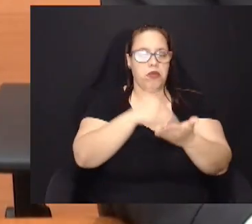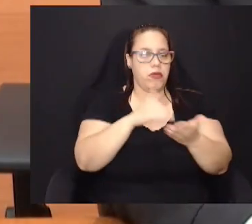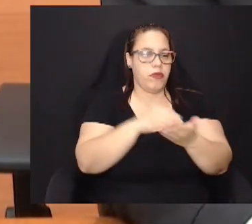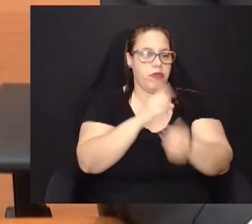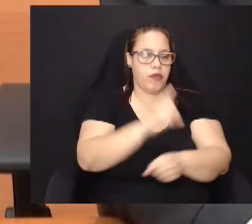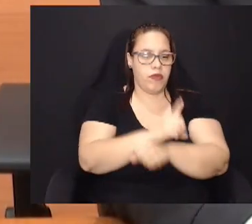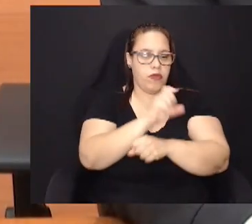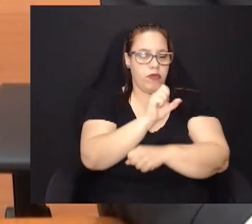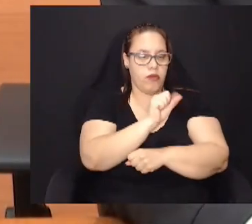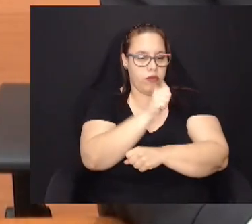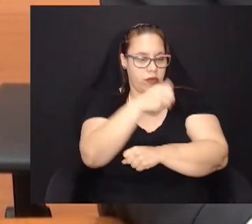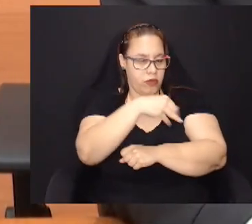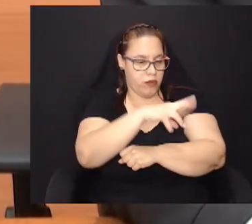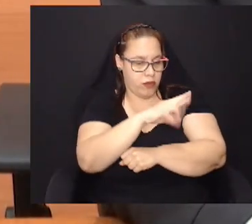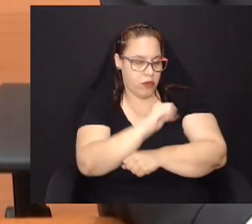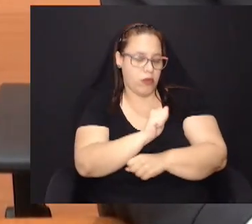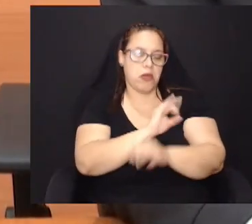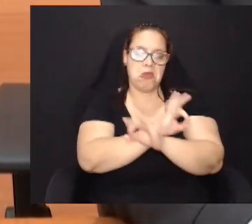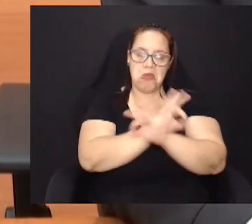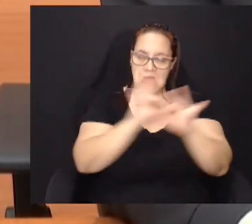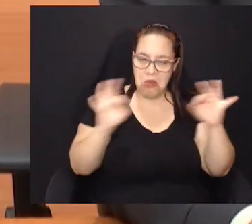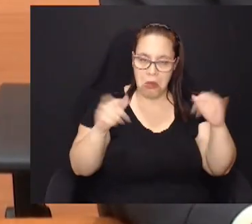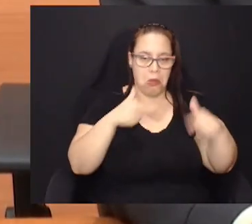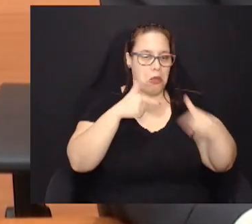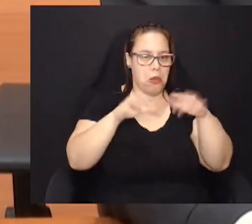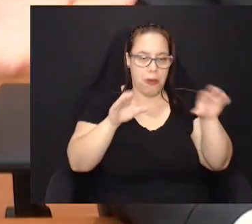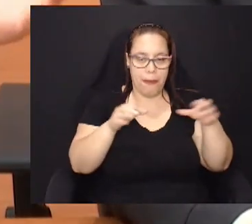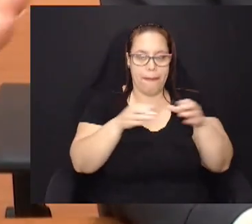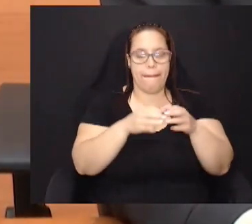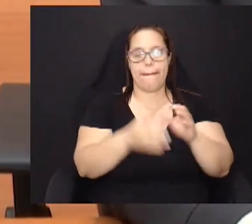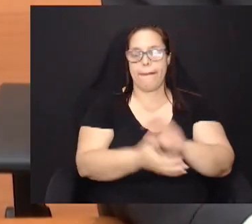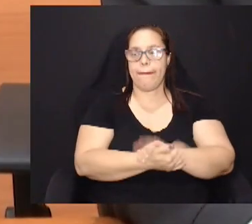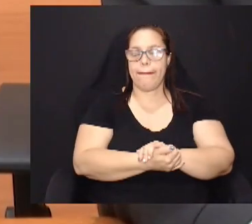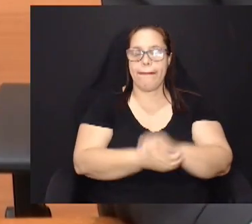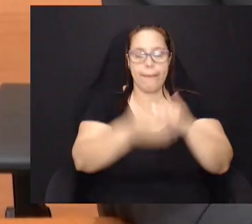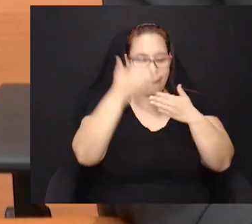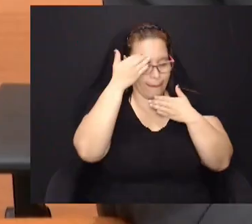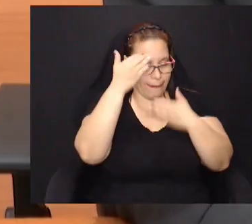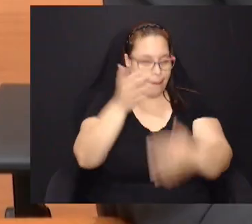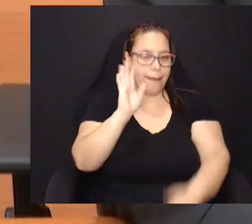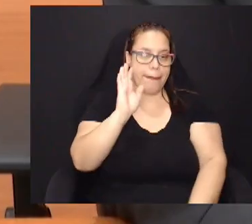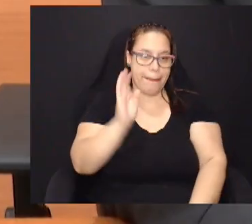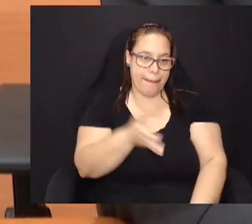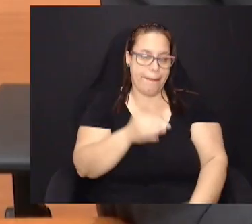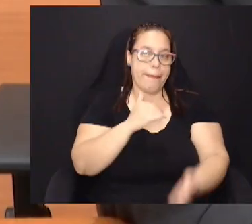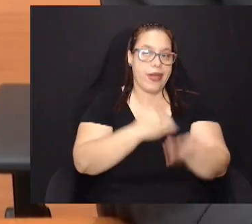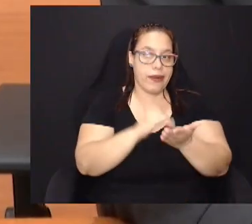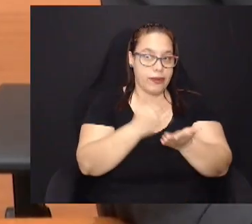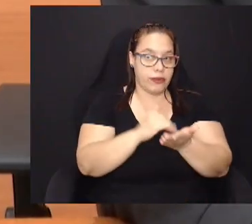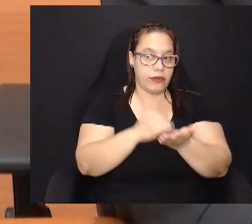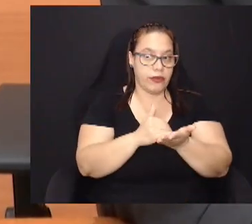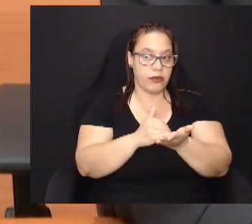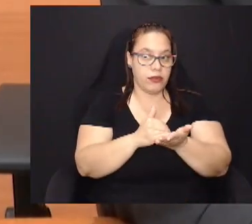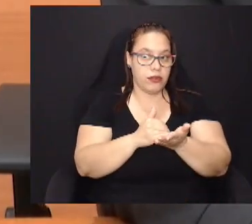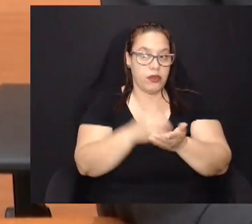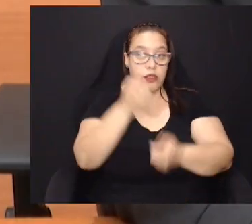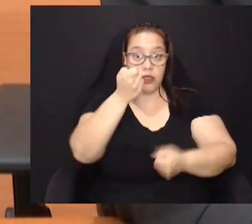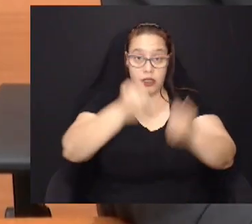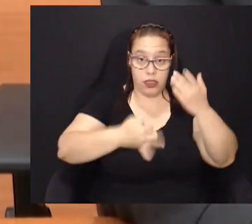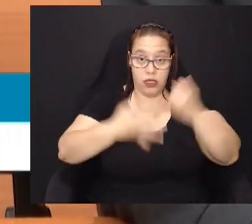pelo excelente trabalho que tem feito aqui na comissão. E agradeço já de antemão, secretária, os esclarecimentos